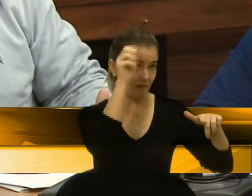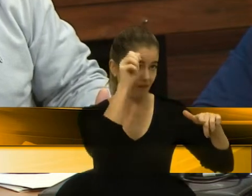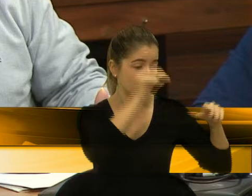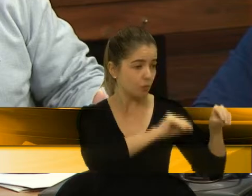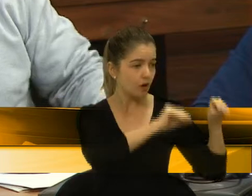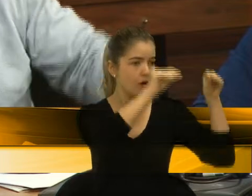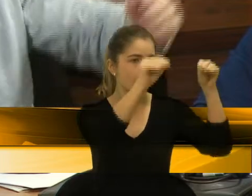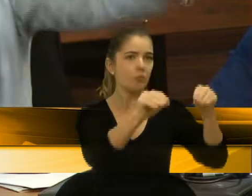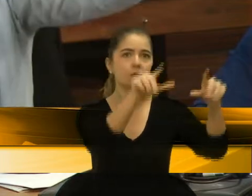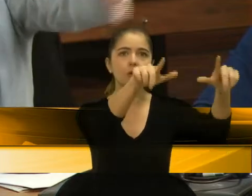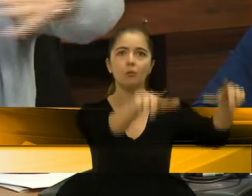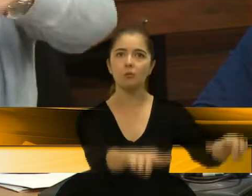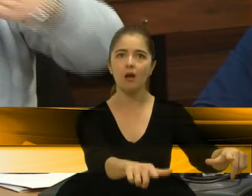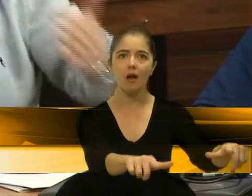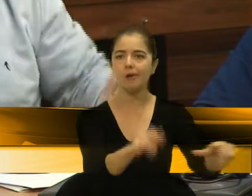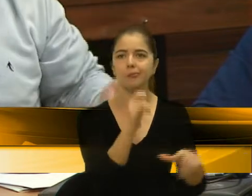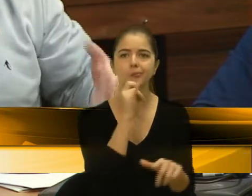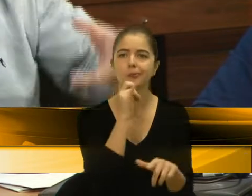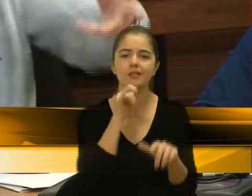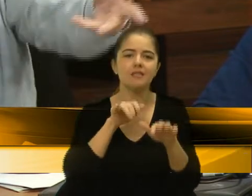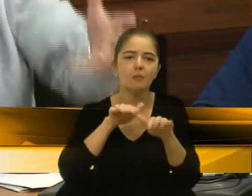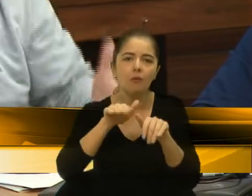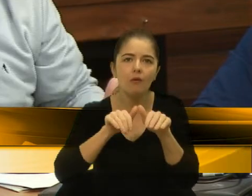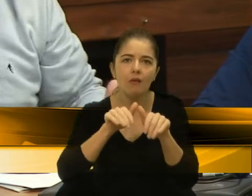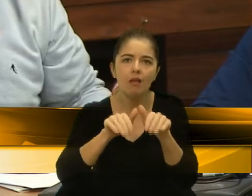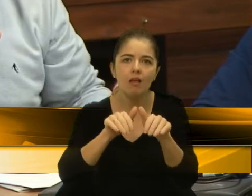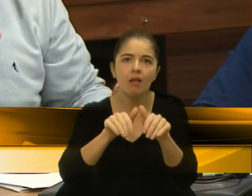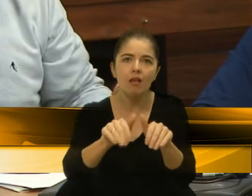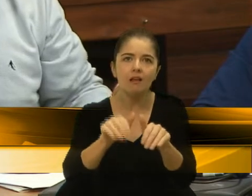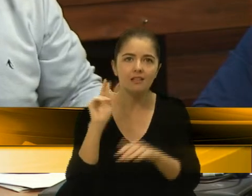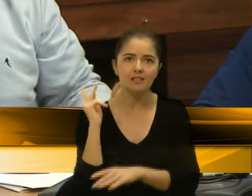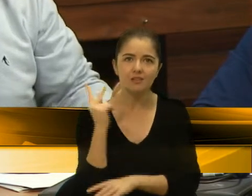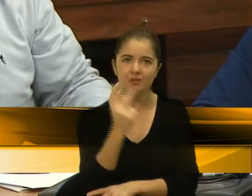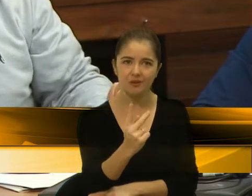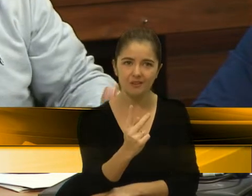Era, por exemplo, transferir o arquivo histórico para lá, é só transferir.